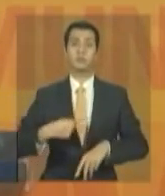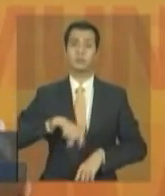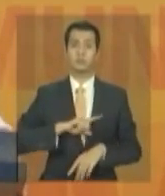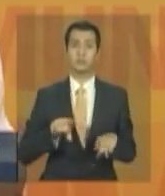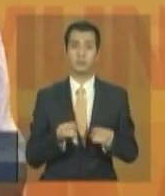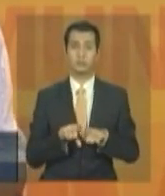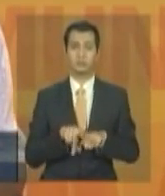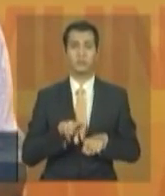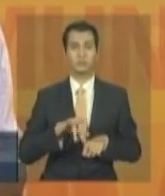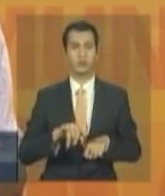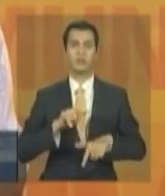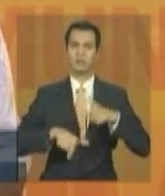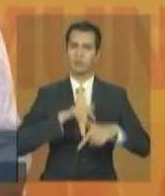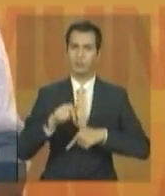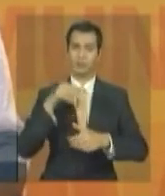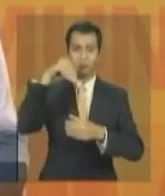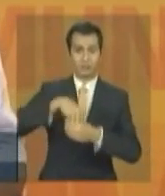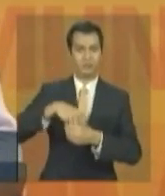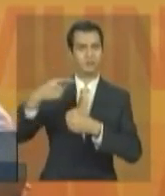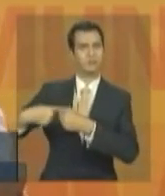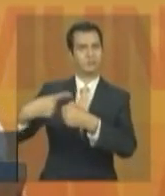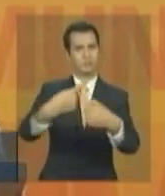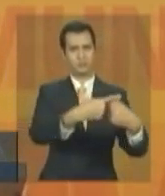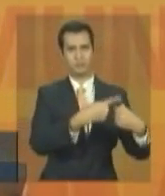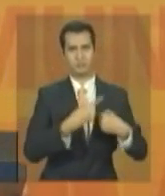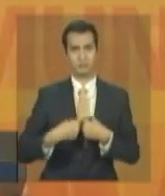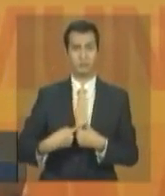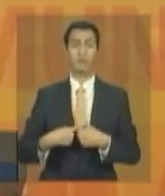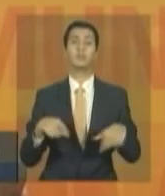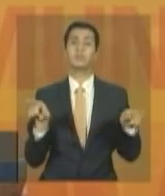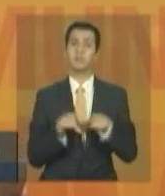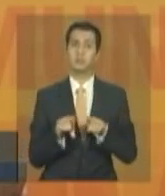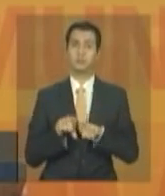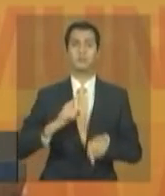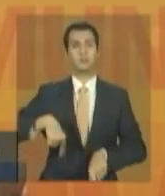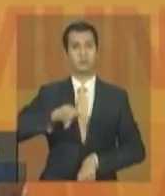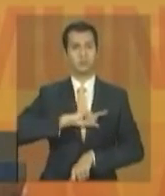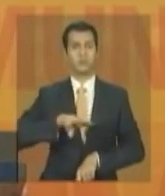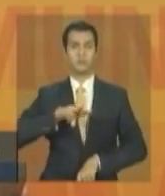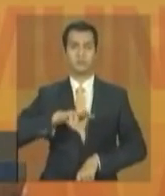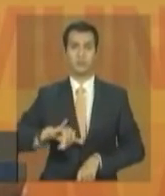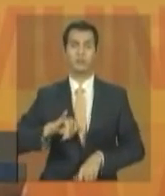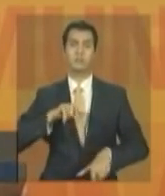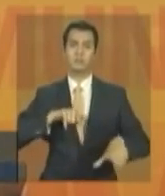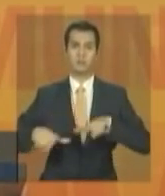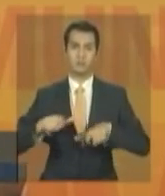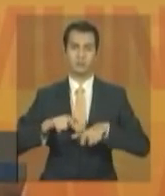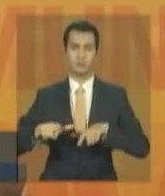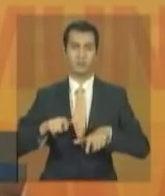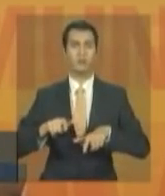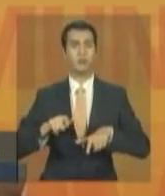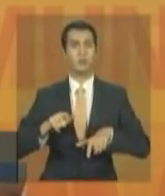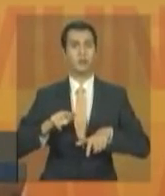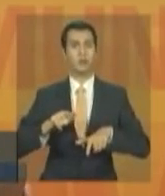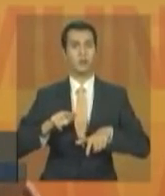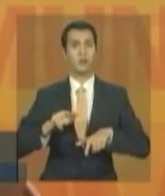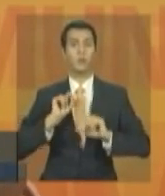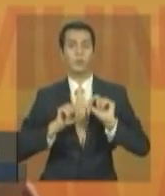teremos ações nas cidades. Assim também nós teremos de nos